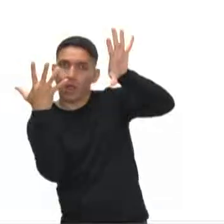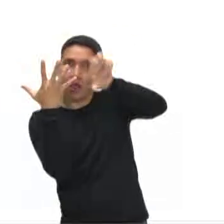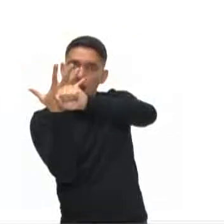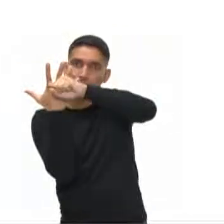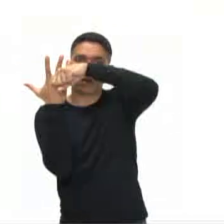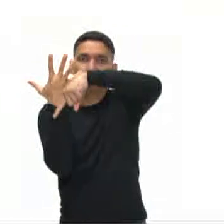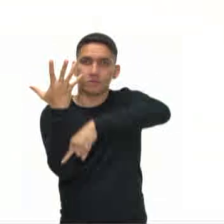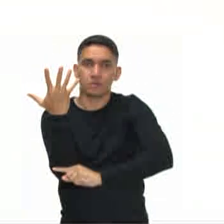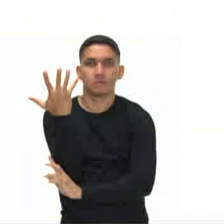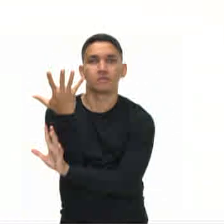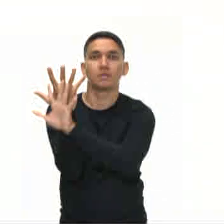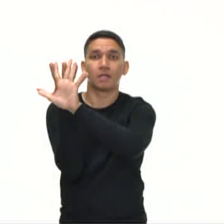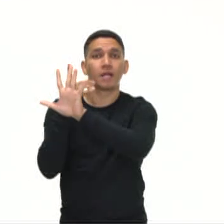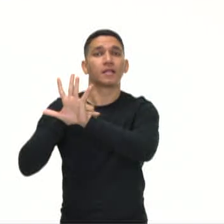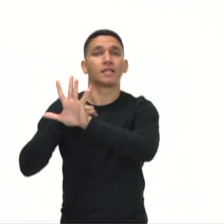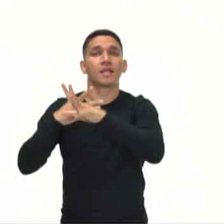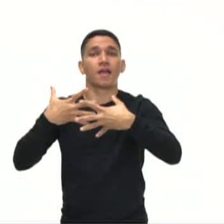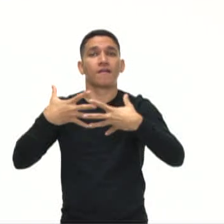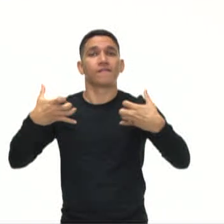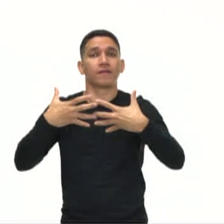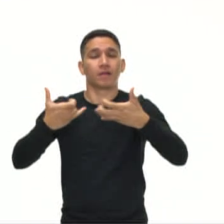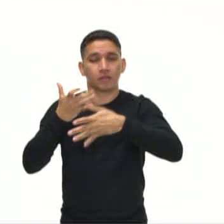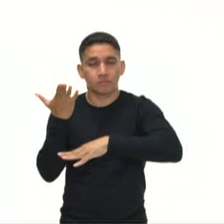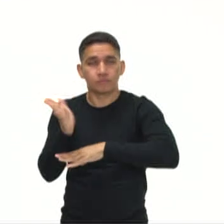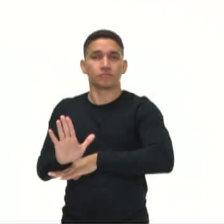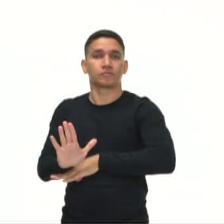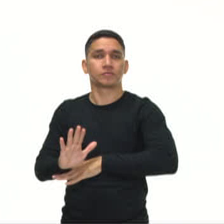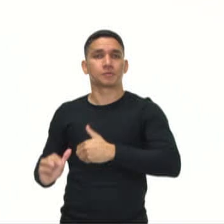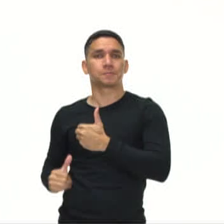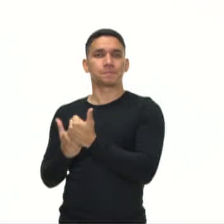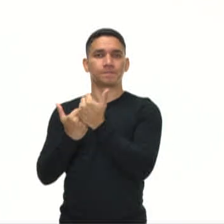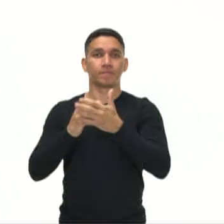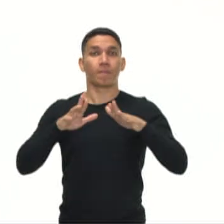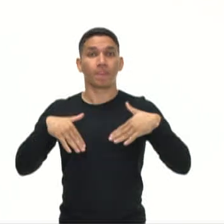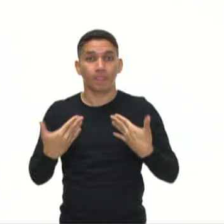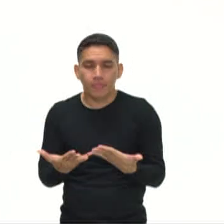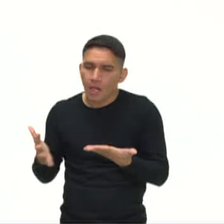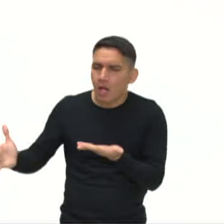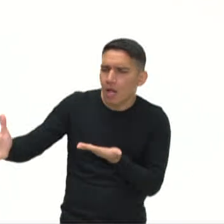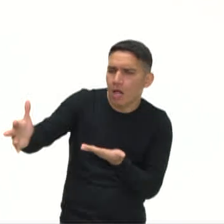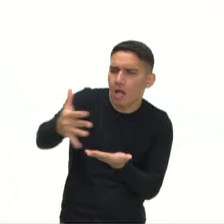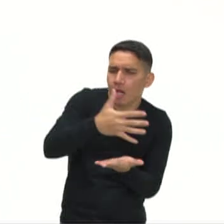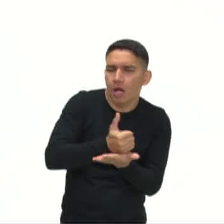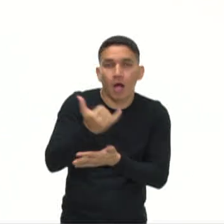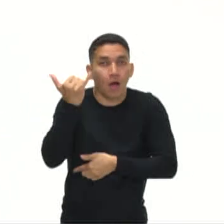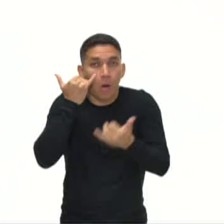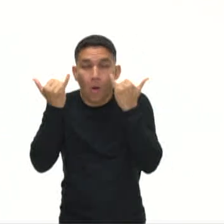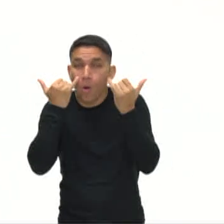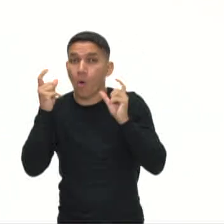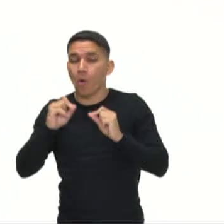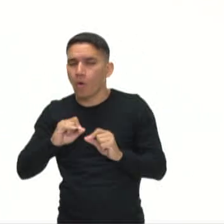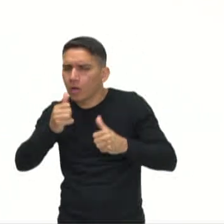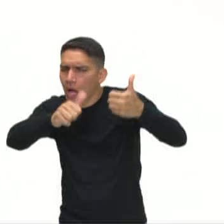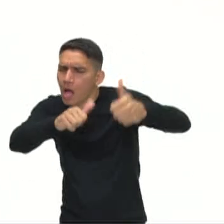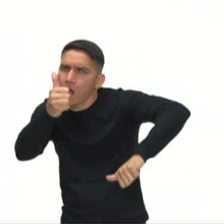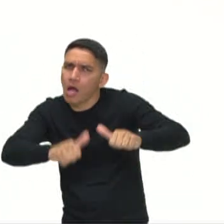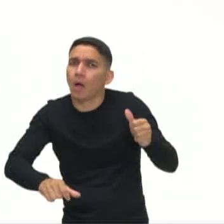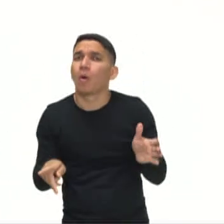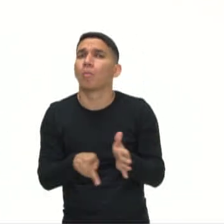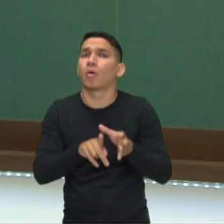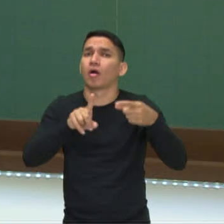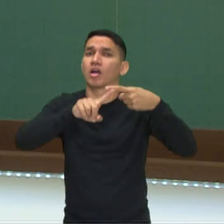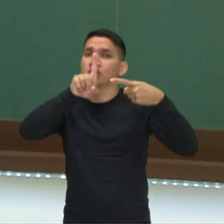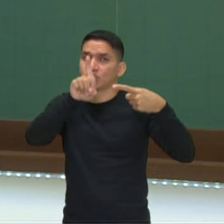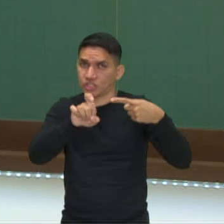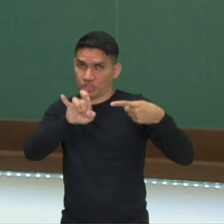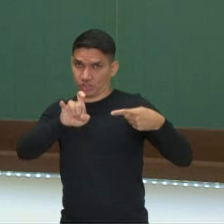fornecem o suporte, por exemplo. Então, aqui na nossa coleta de dados, ele verificou então que o xilema vai